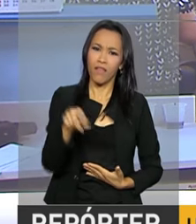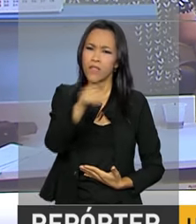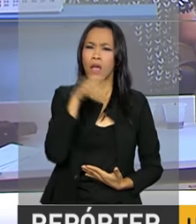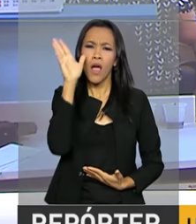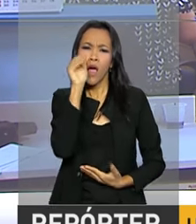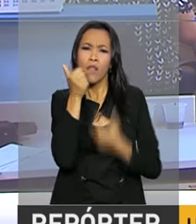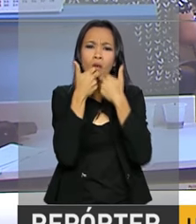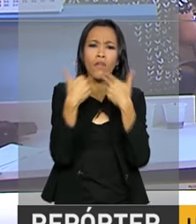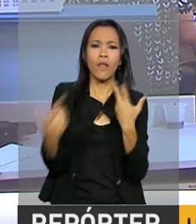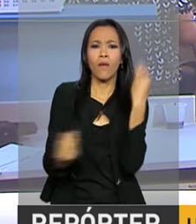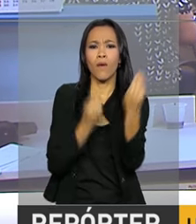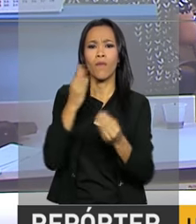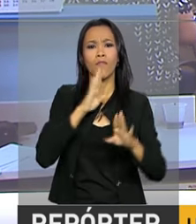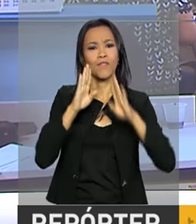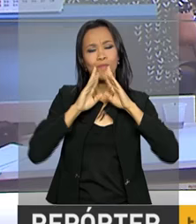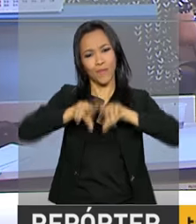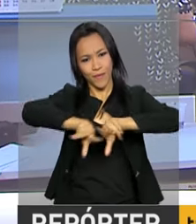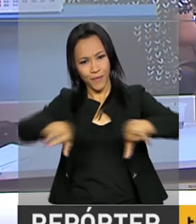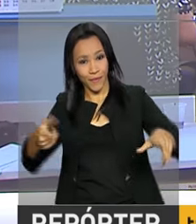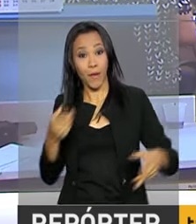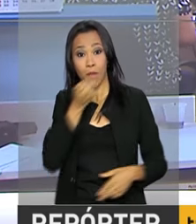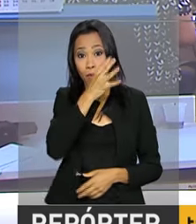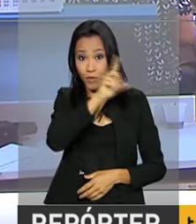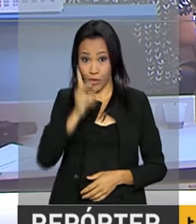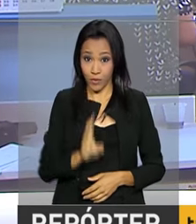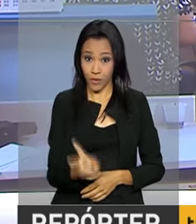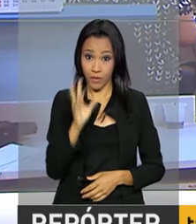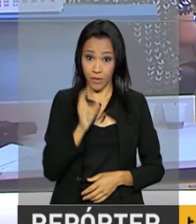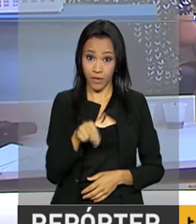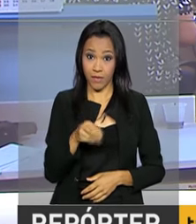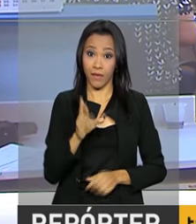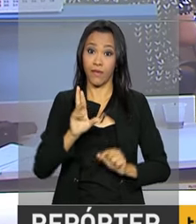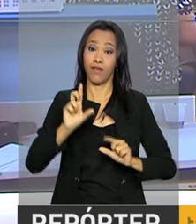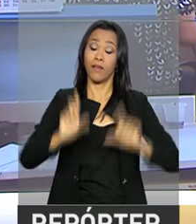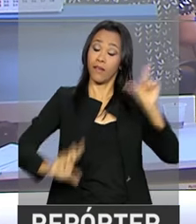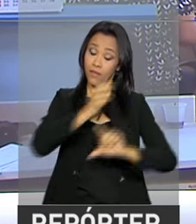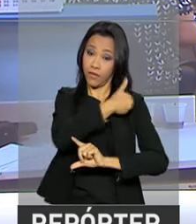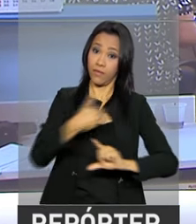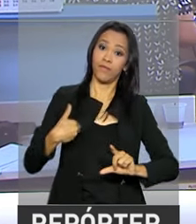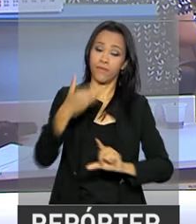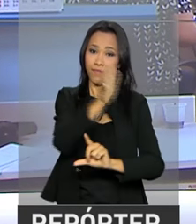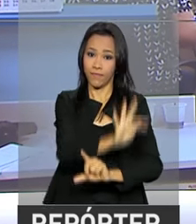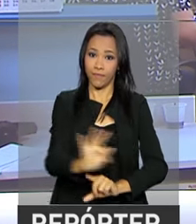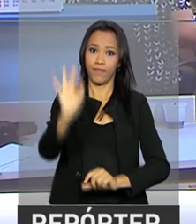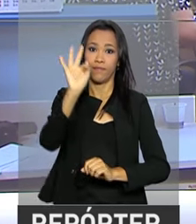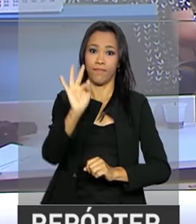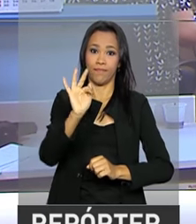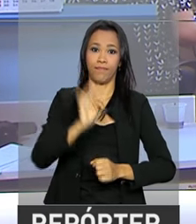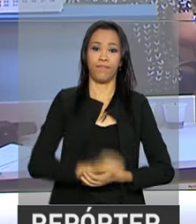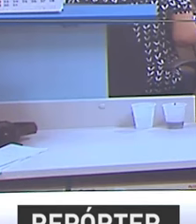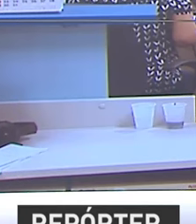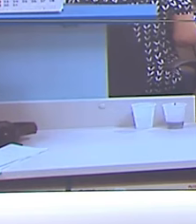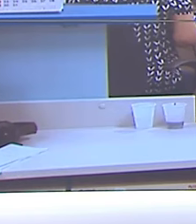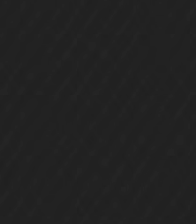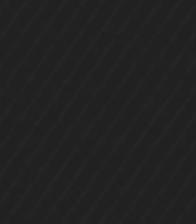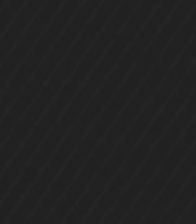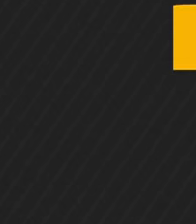Acompanhe as novidades também em nossas redes sociais. Um bom dia para você, continue com a gente aqui na TV NBR, a TV do Governo Federal.